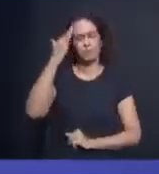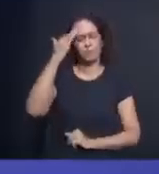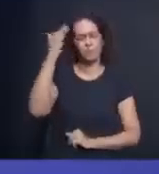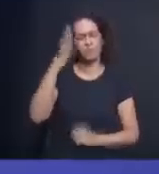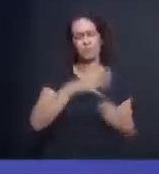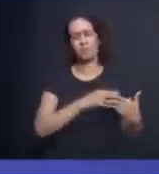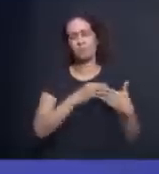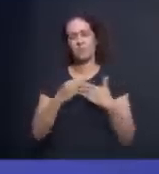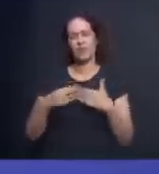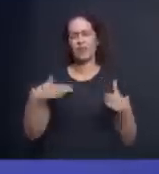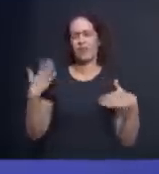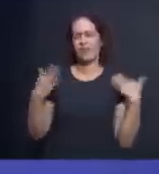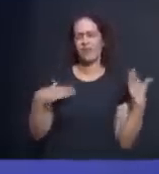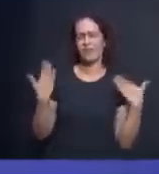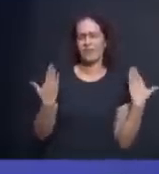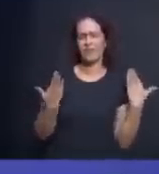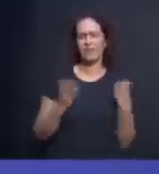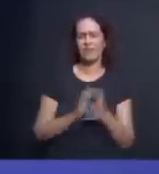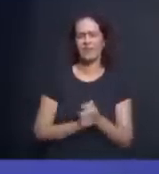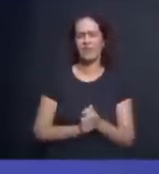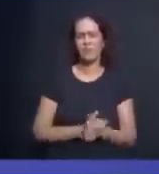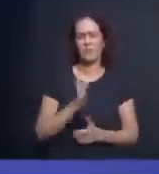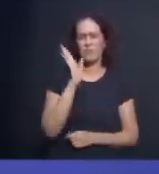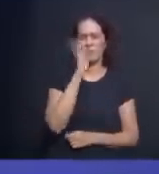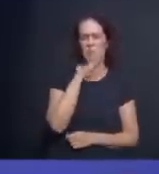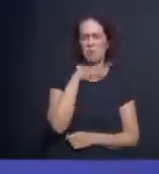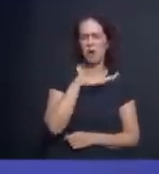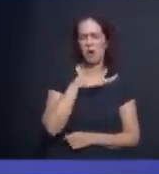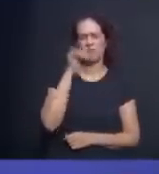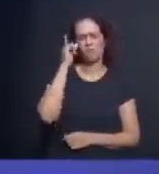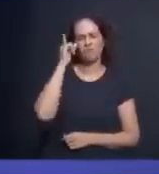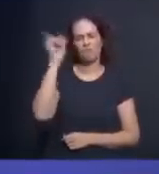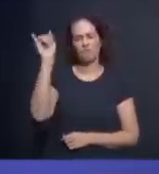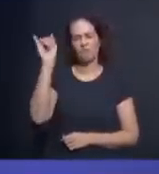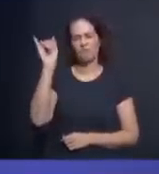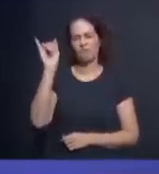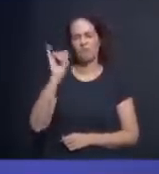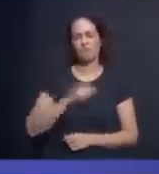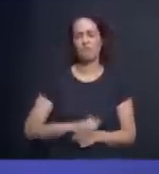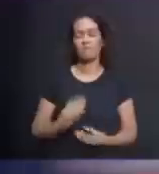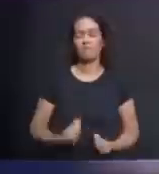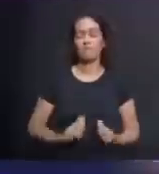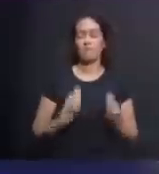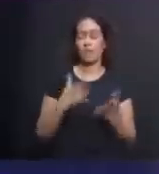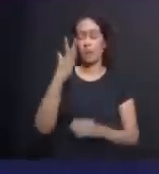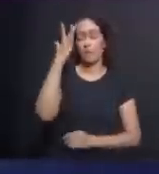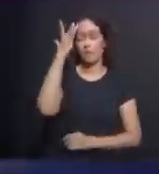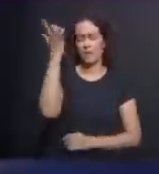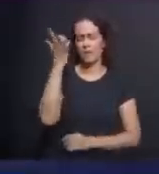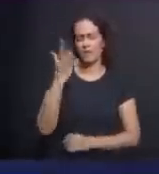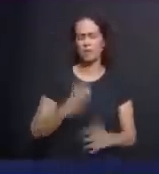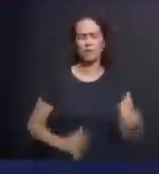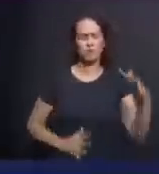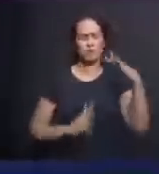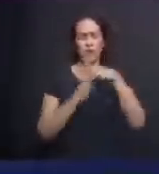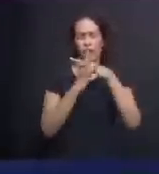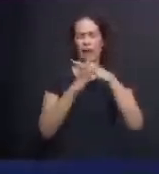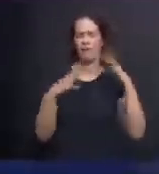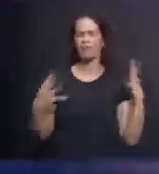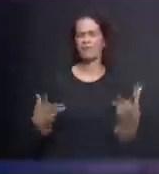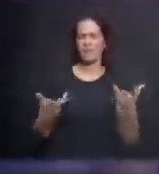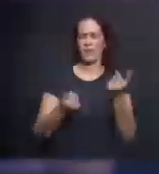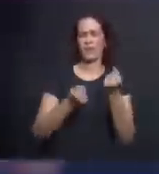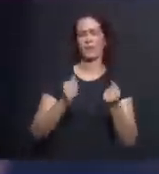com alegria. Livra a gente do homem mau. Que o Senhor possa nos dar amanhã um dia mais extraordinário que a gente jamais